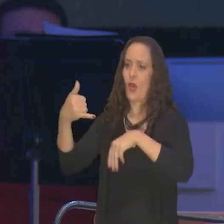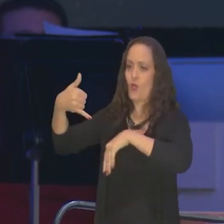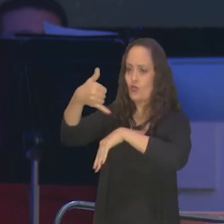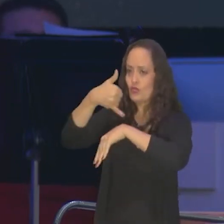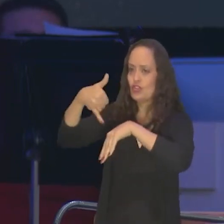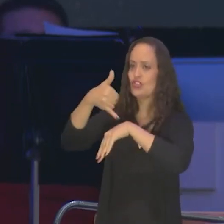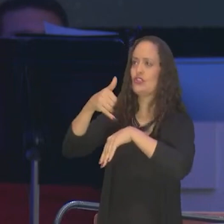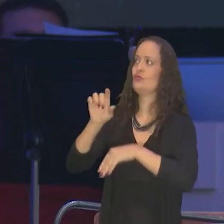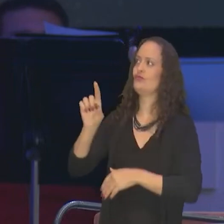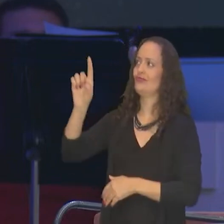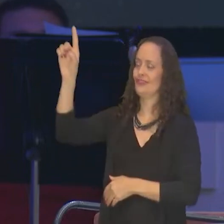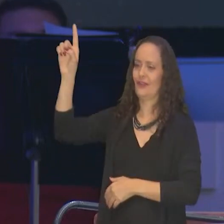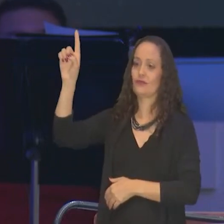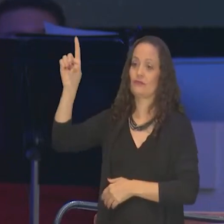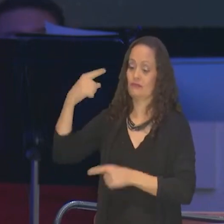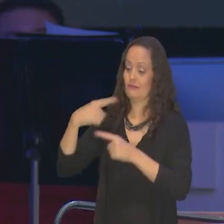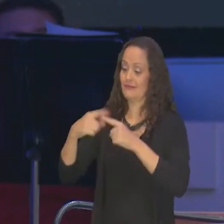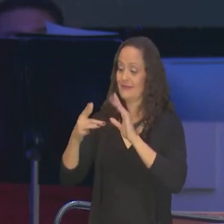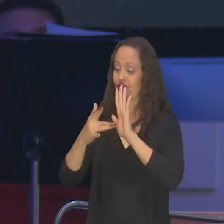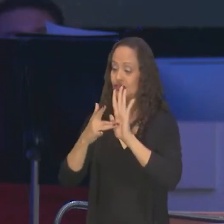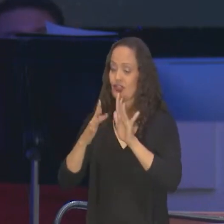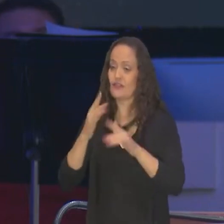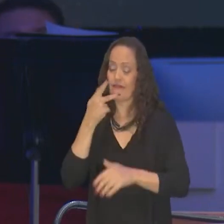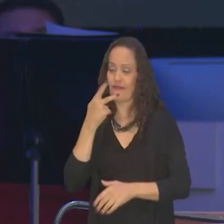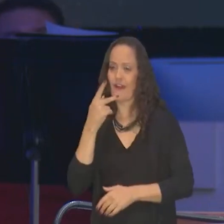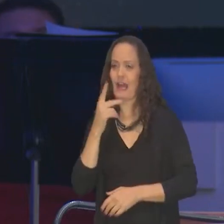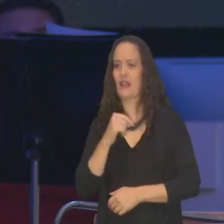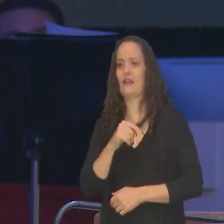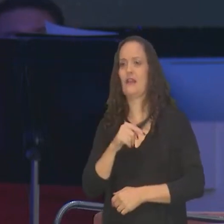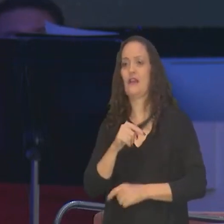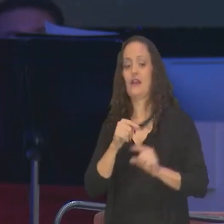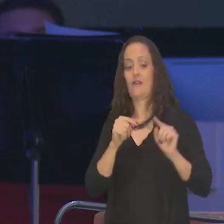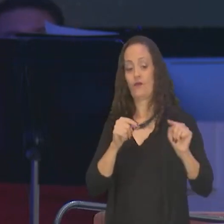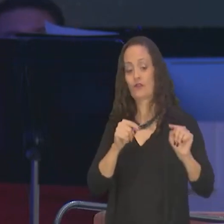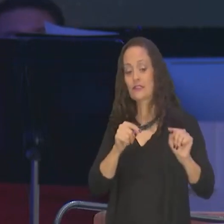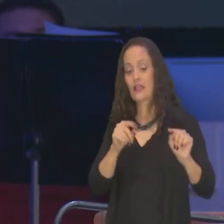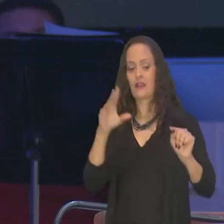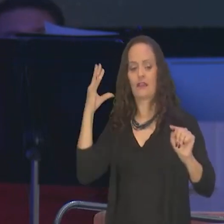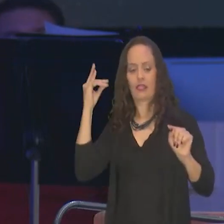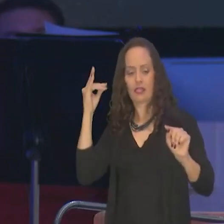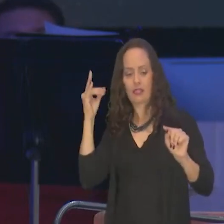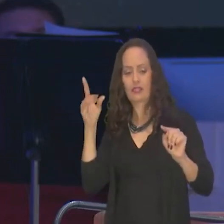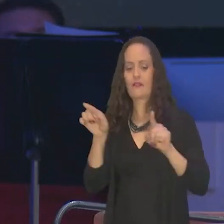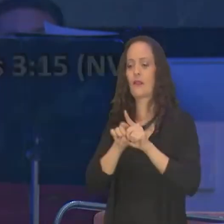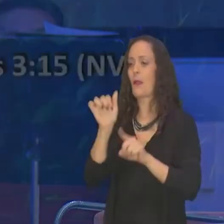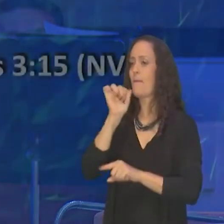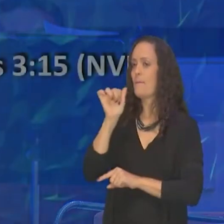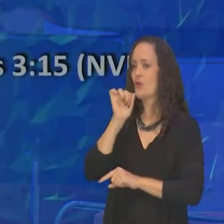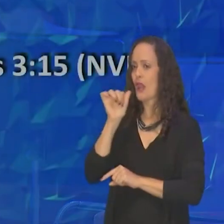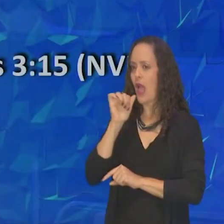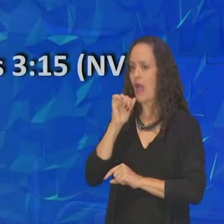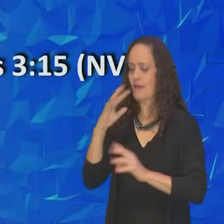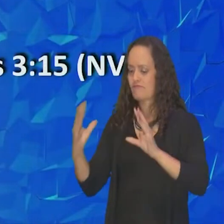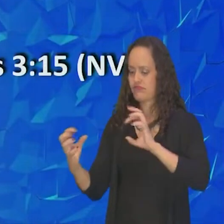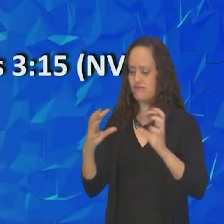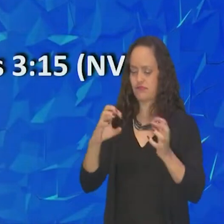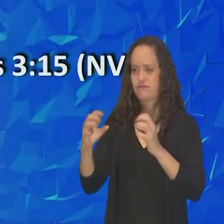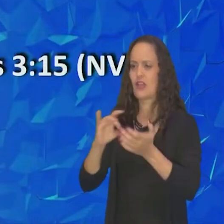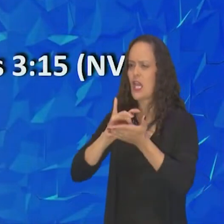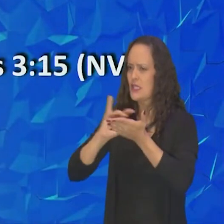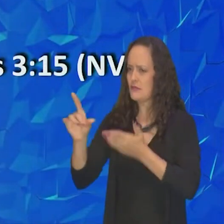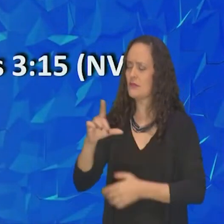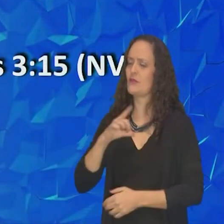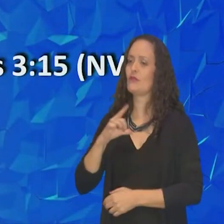Cristo, quando ele aqui diz: porém inimizade entre ti e a mulher, entre a tua descendência e o teu